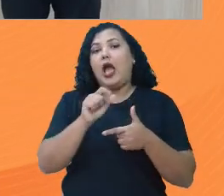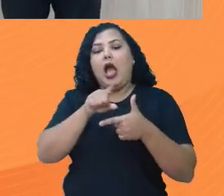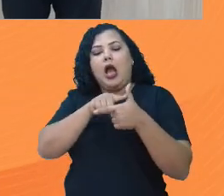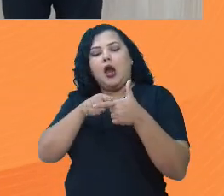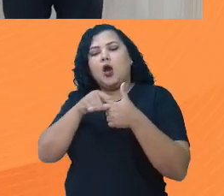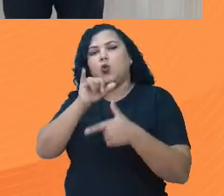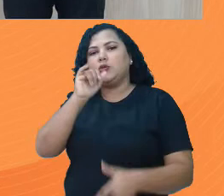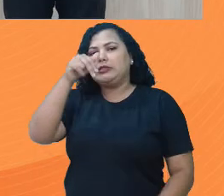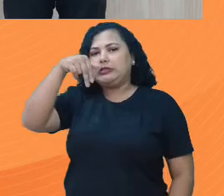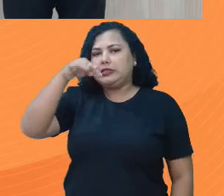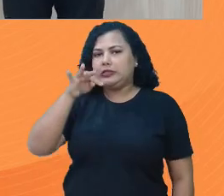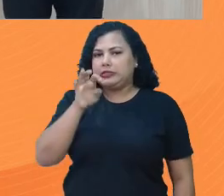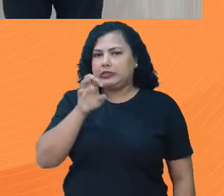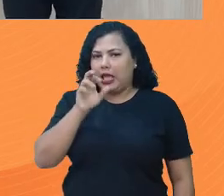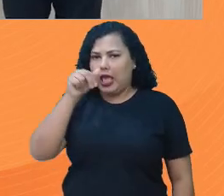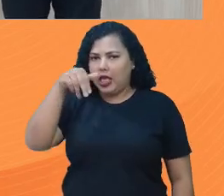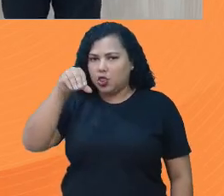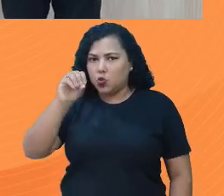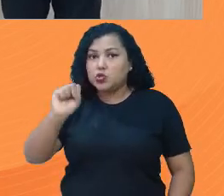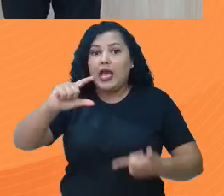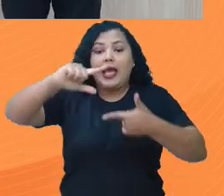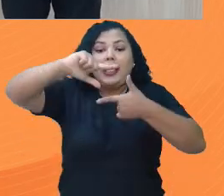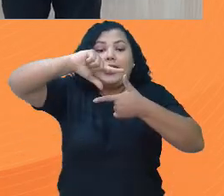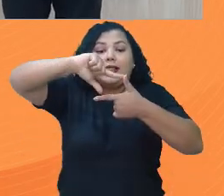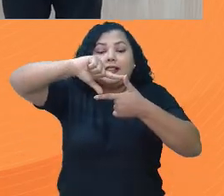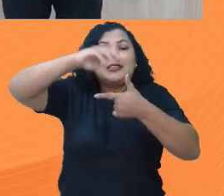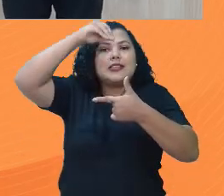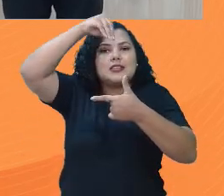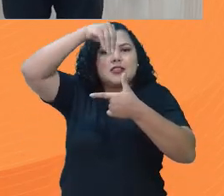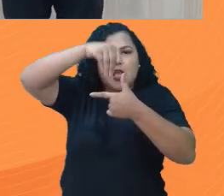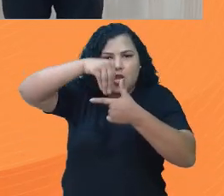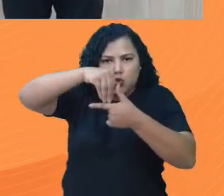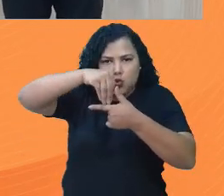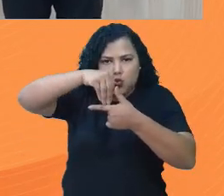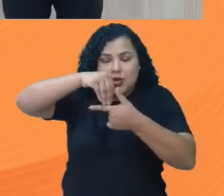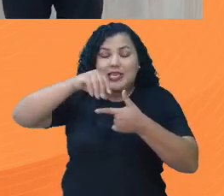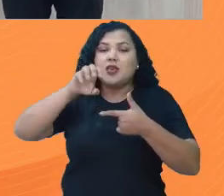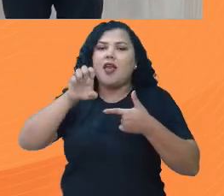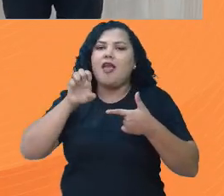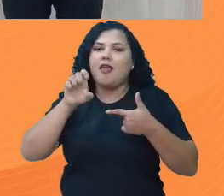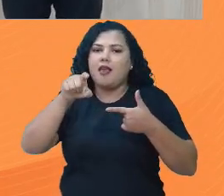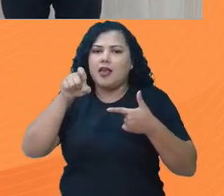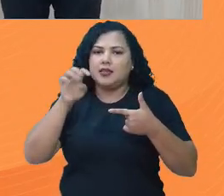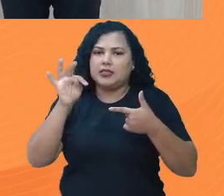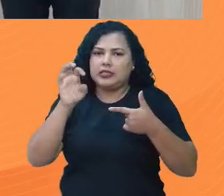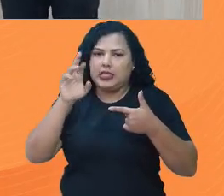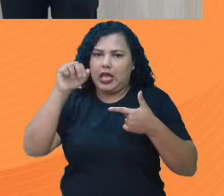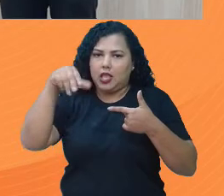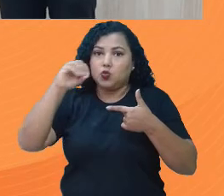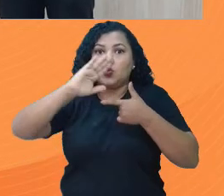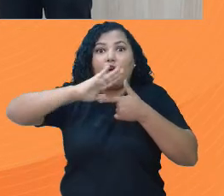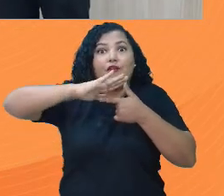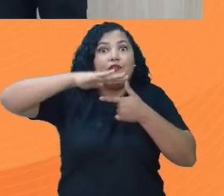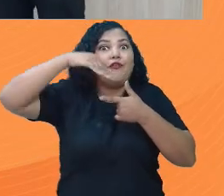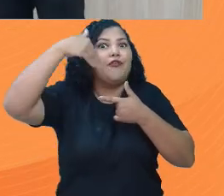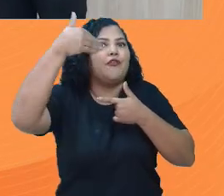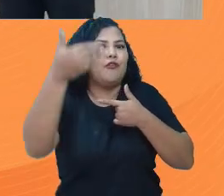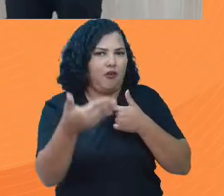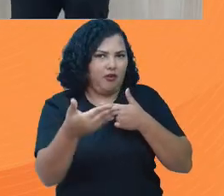desse retângulo imaginário e os ângulos externos são os ângulos que estão fora desse retângulo imaginário, tá